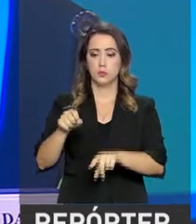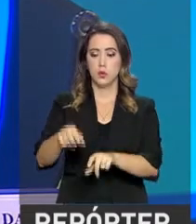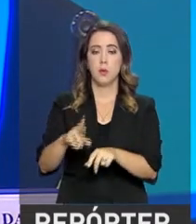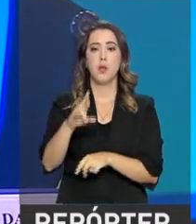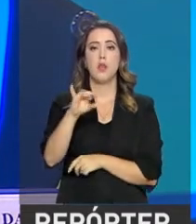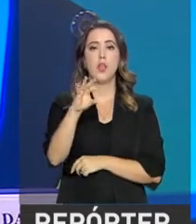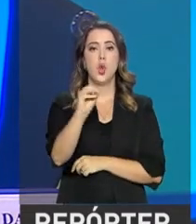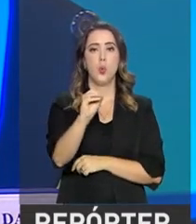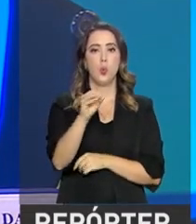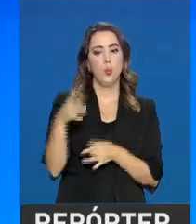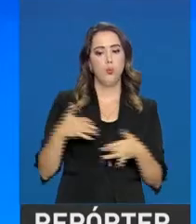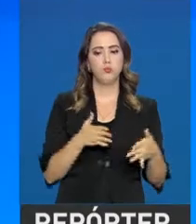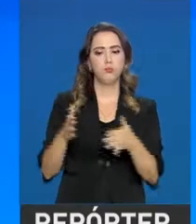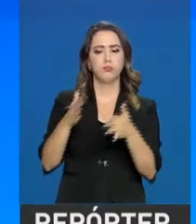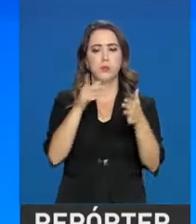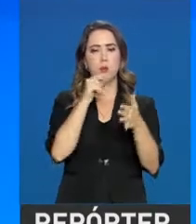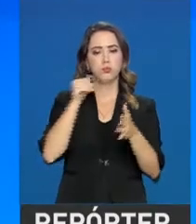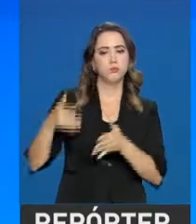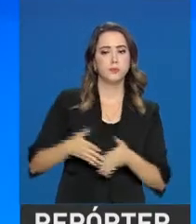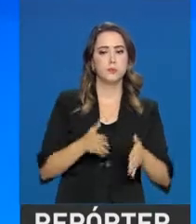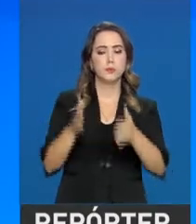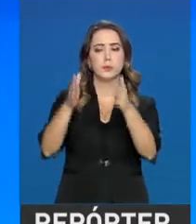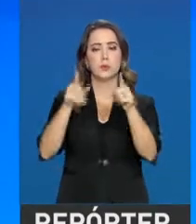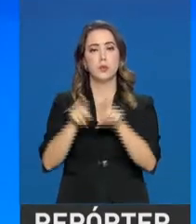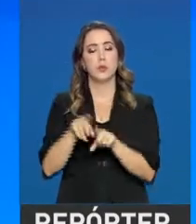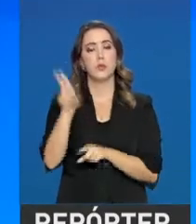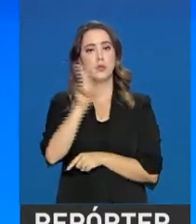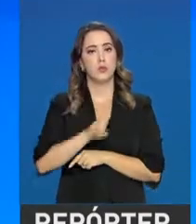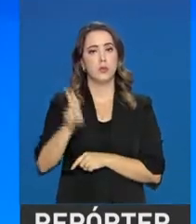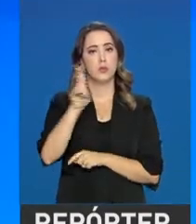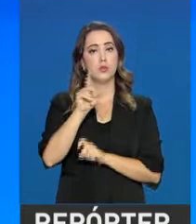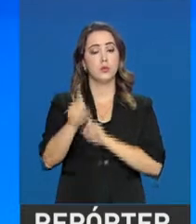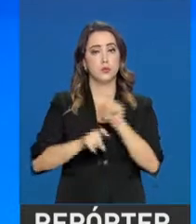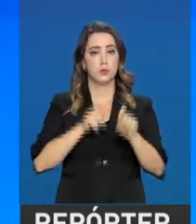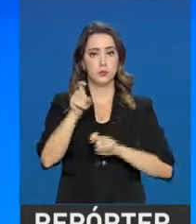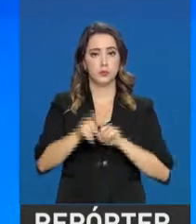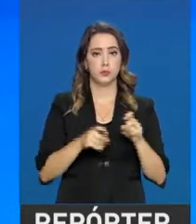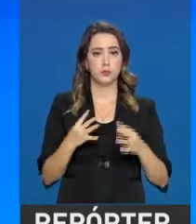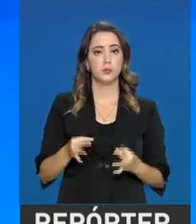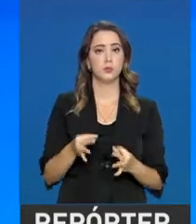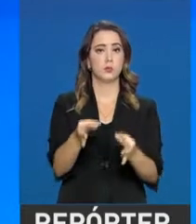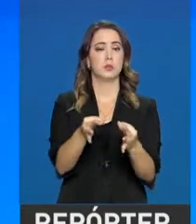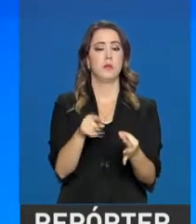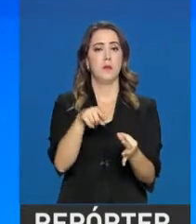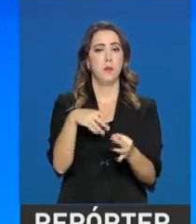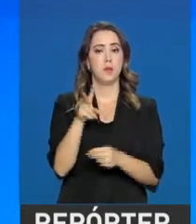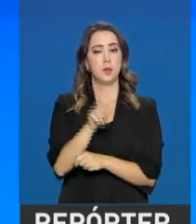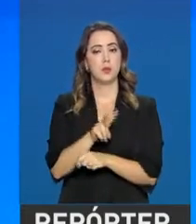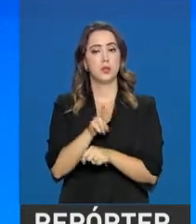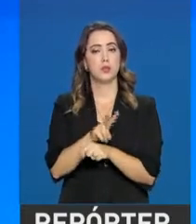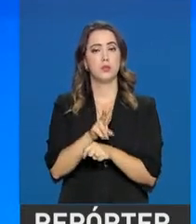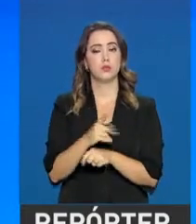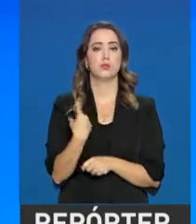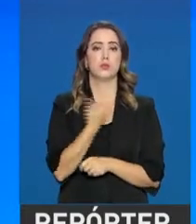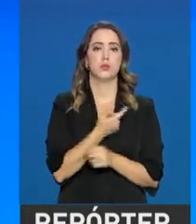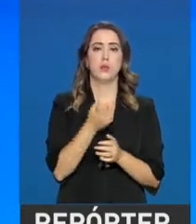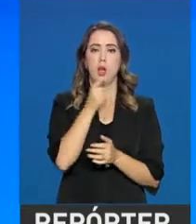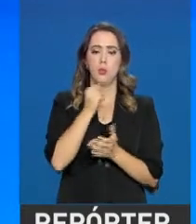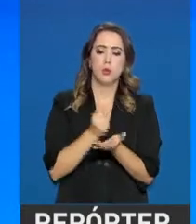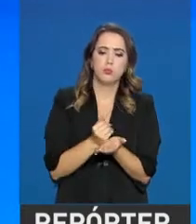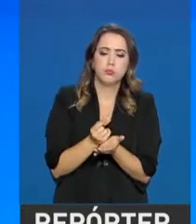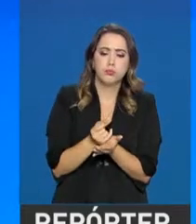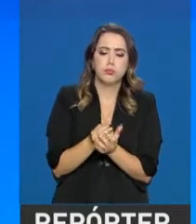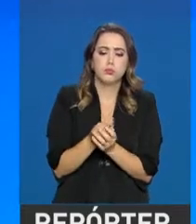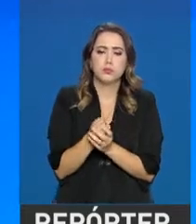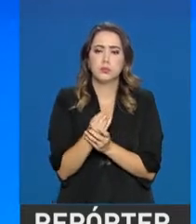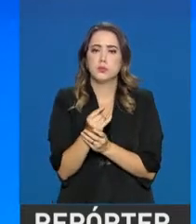Rios, que usa ferramentas digitais para defender nossas nascentes e nossas áreas